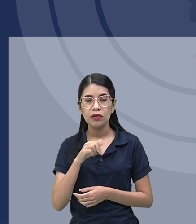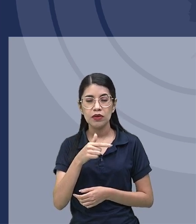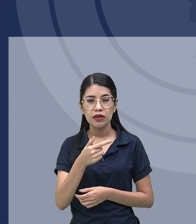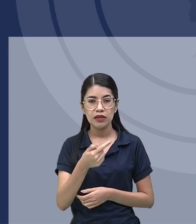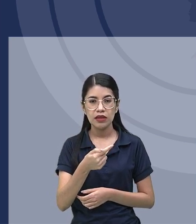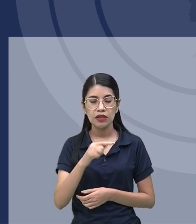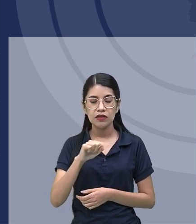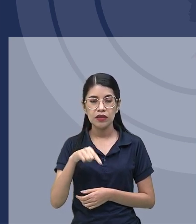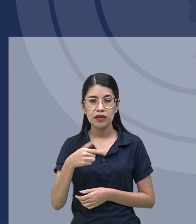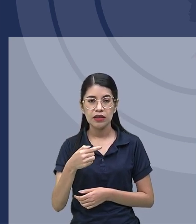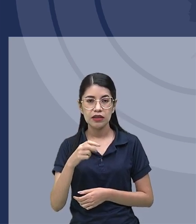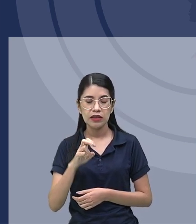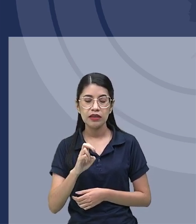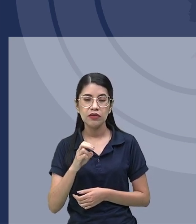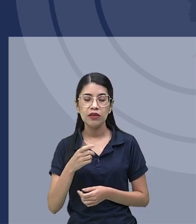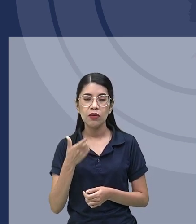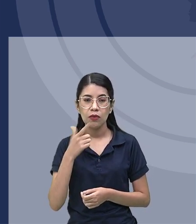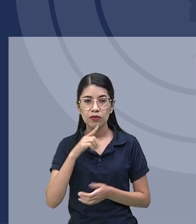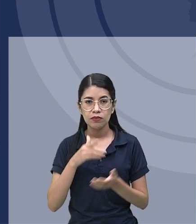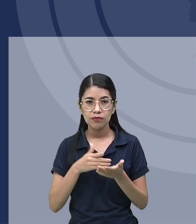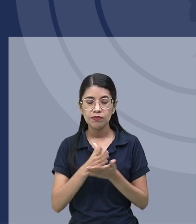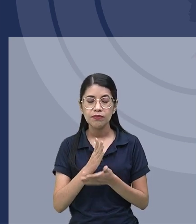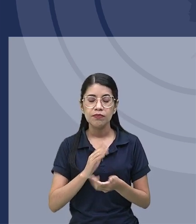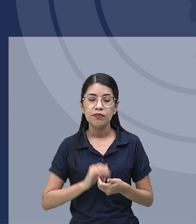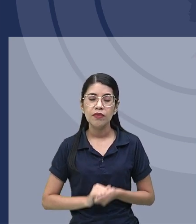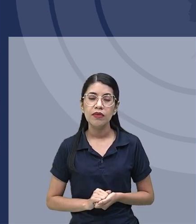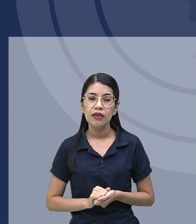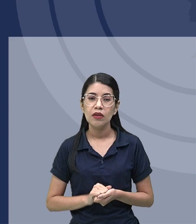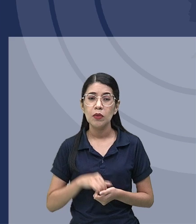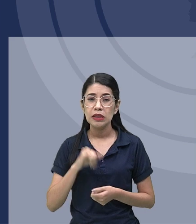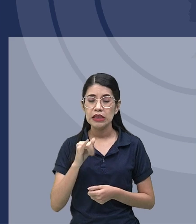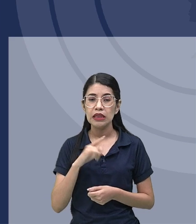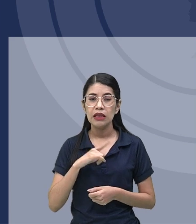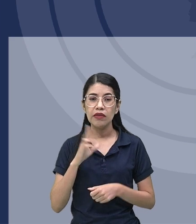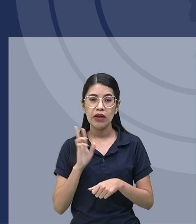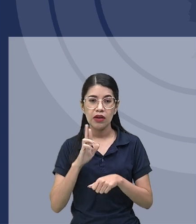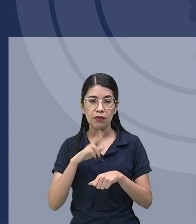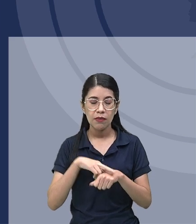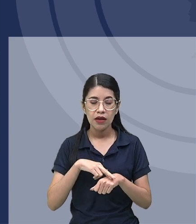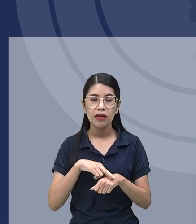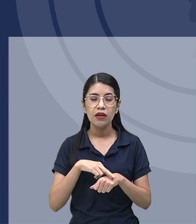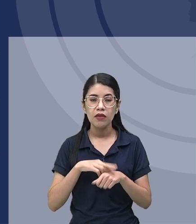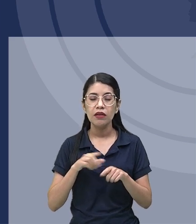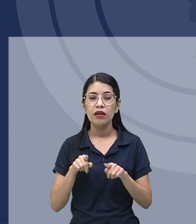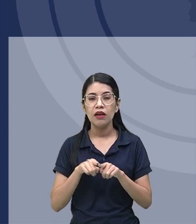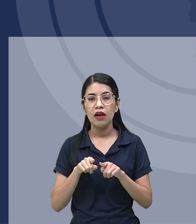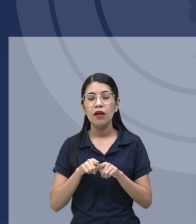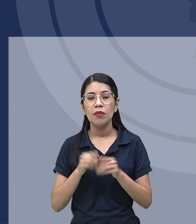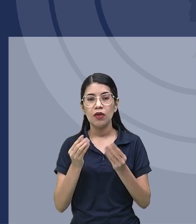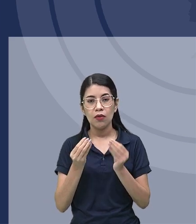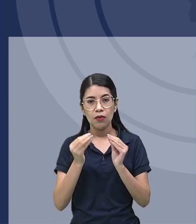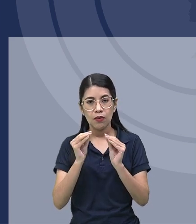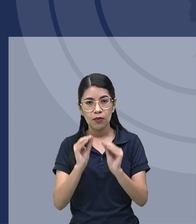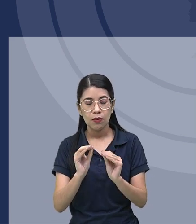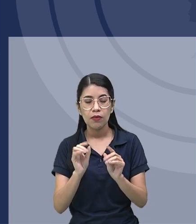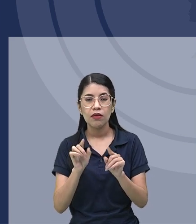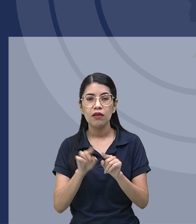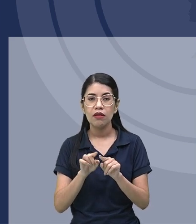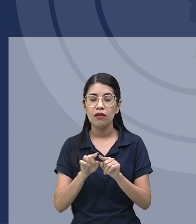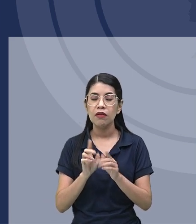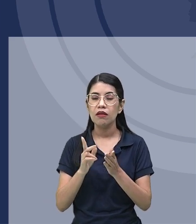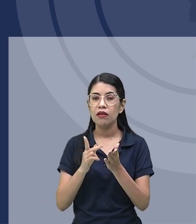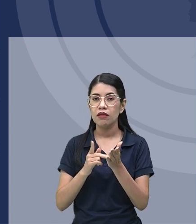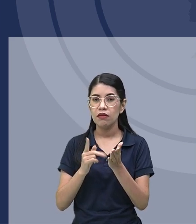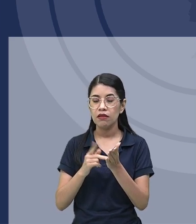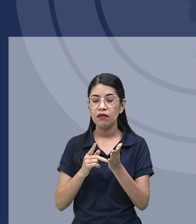assim sucessivamente. Caso ele tenha a recuperação paralela, você vai preencher na recuperação paralela, e é